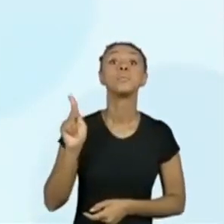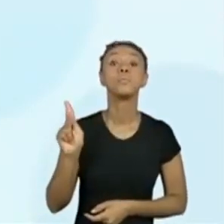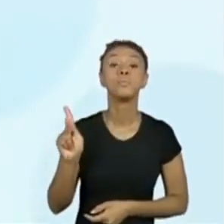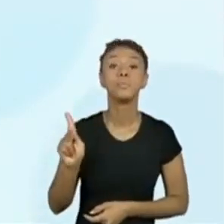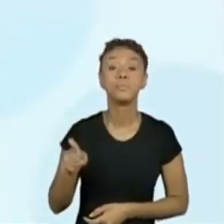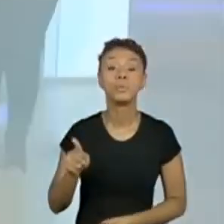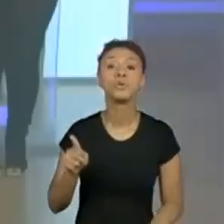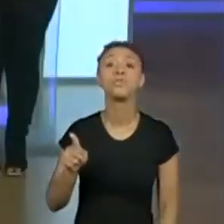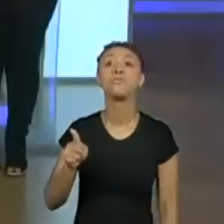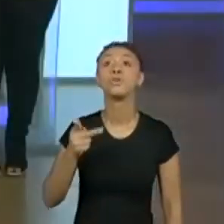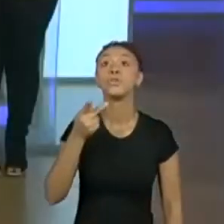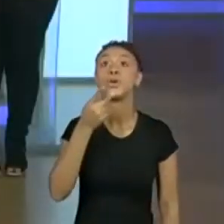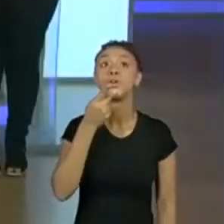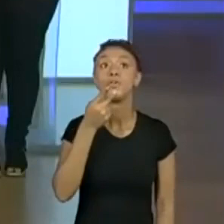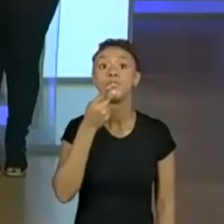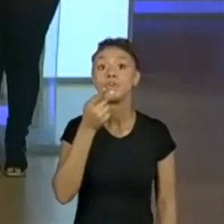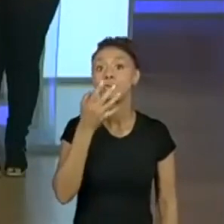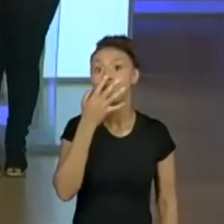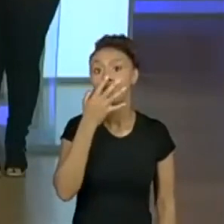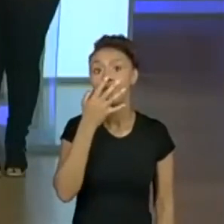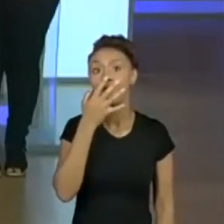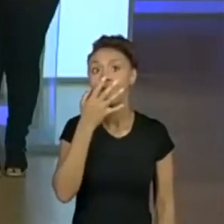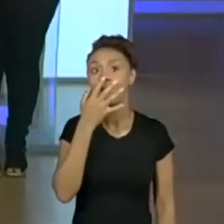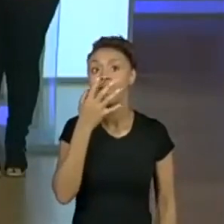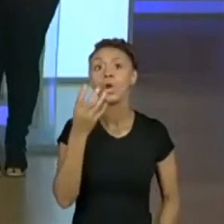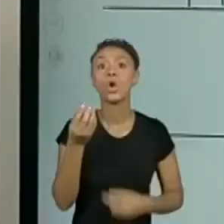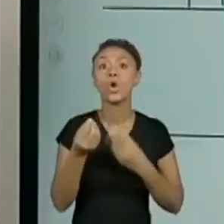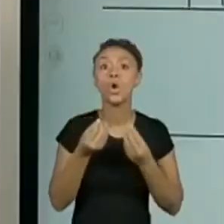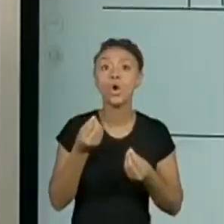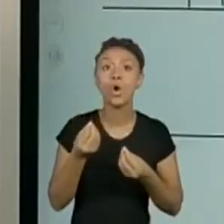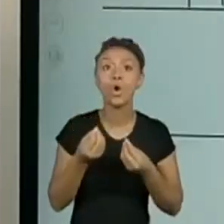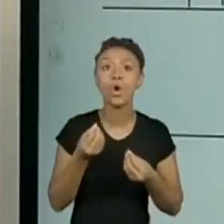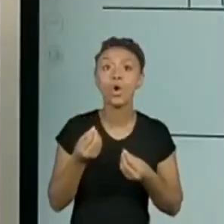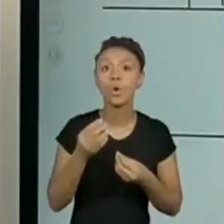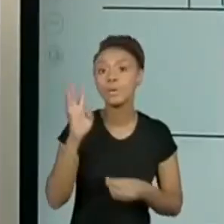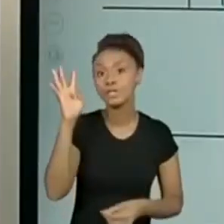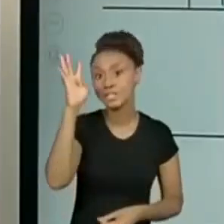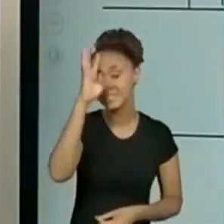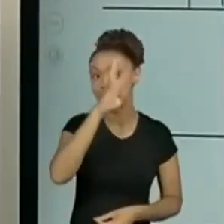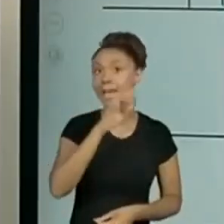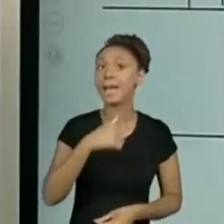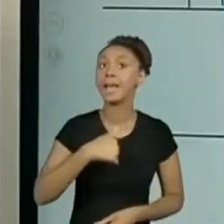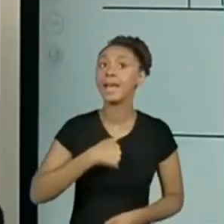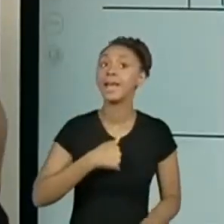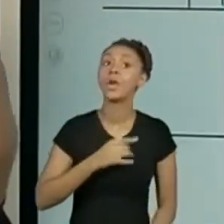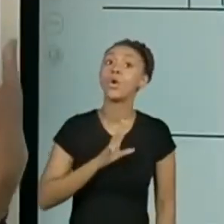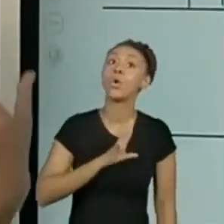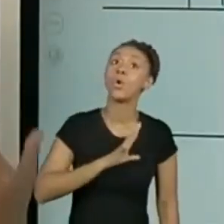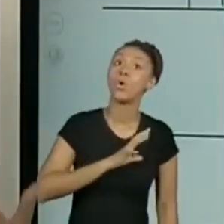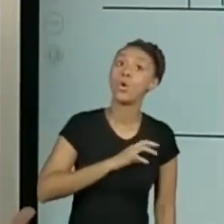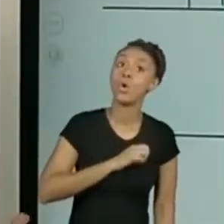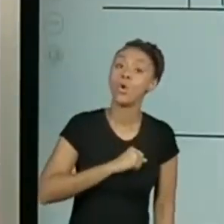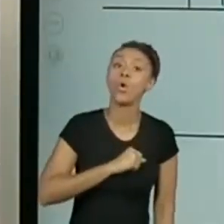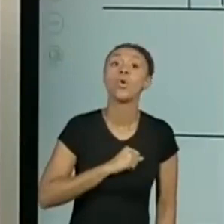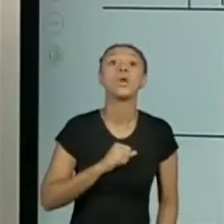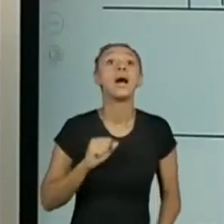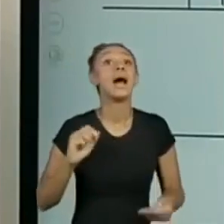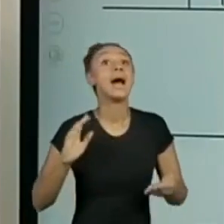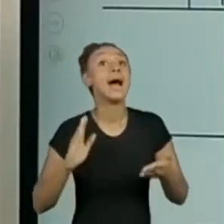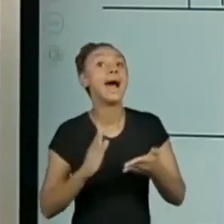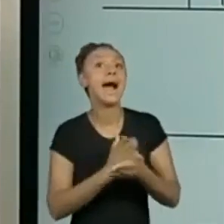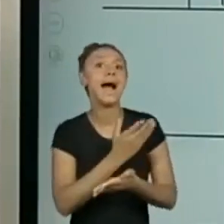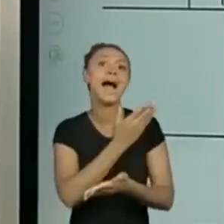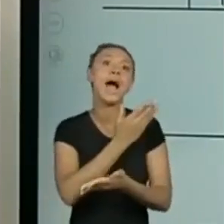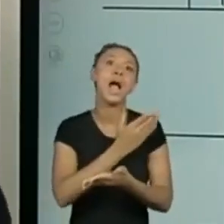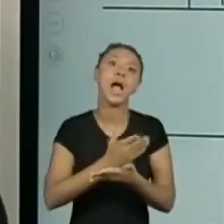que gostava de virada paulista. É, quando eu falei que eu gostava de algumas... Então, né? A gente